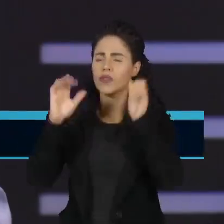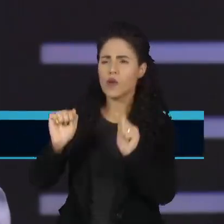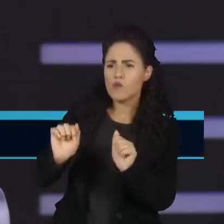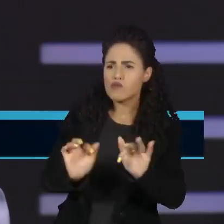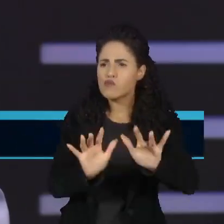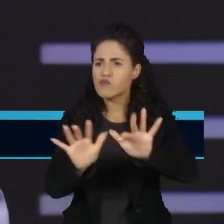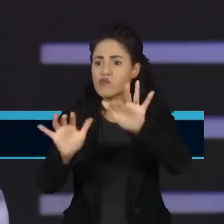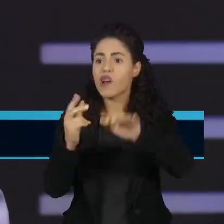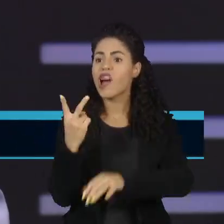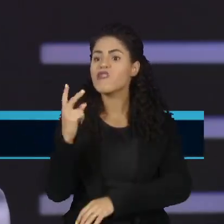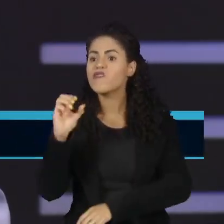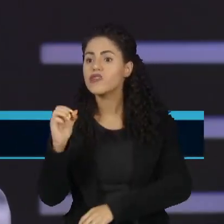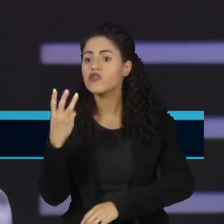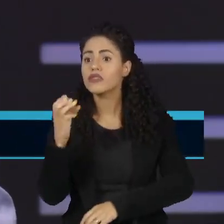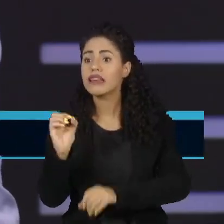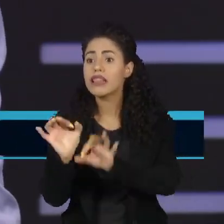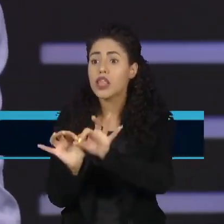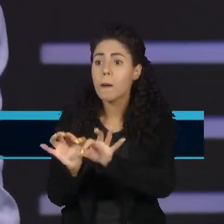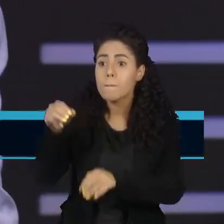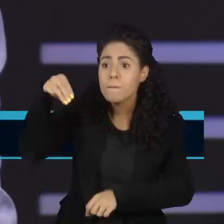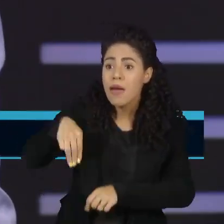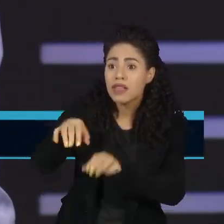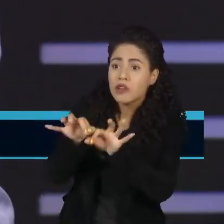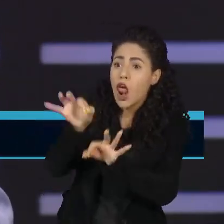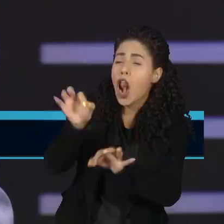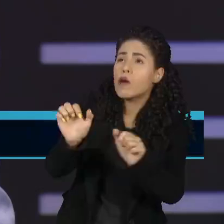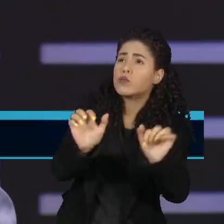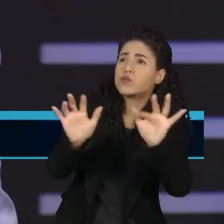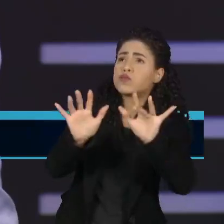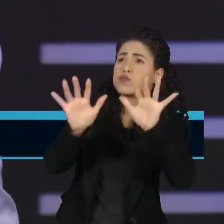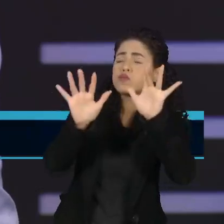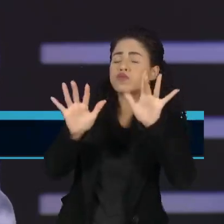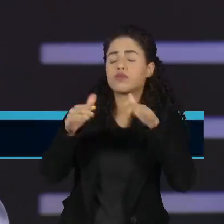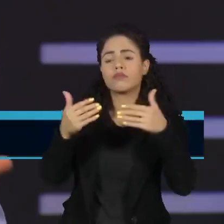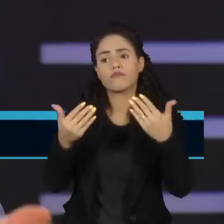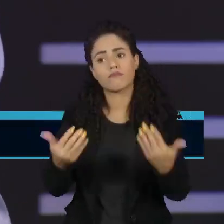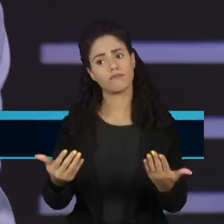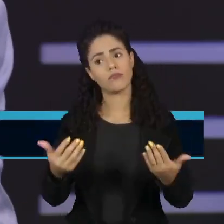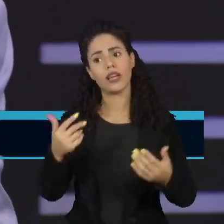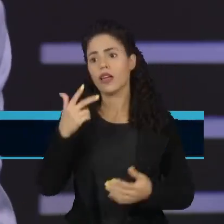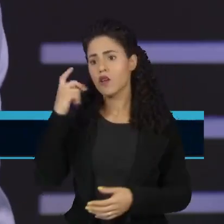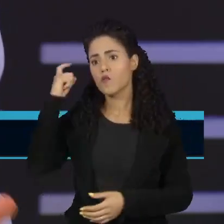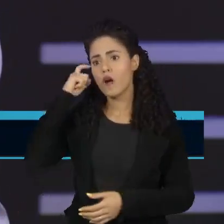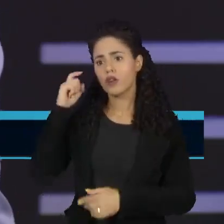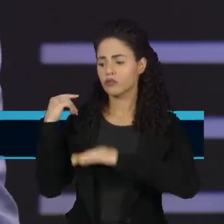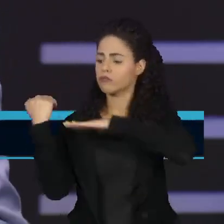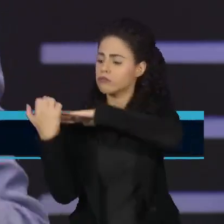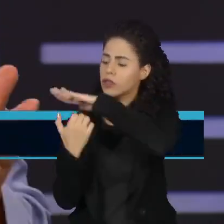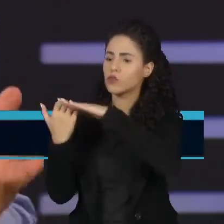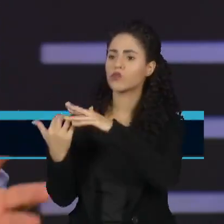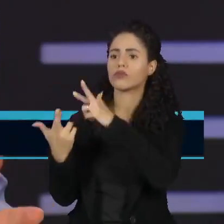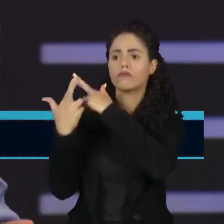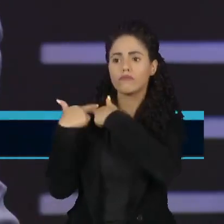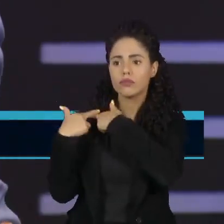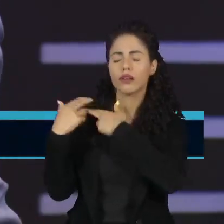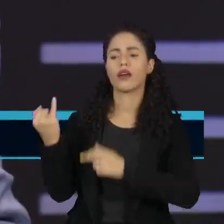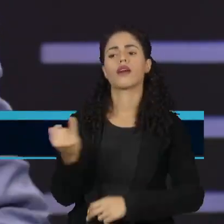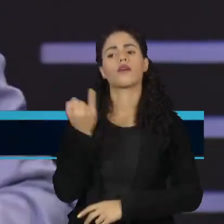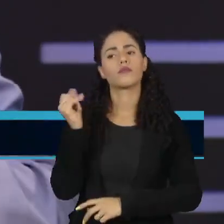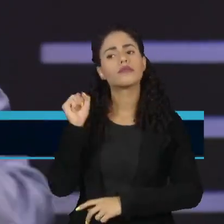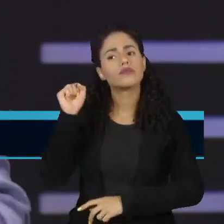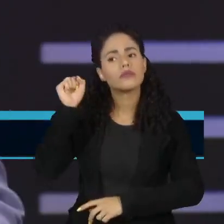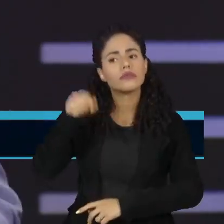20, 30 metros. Então, eu espero que tudo isso dê para uma indústria, volto a dizer,